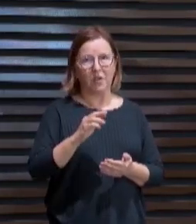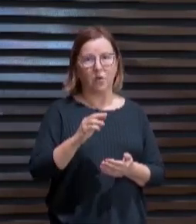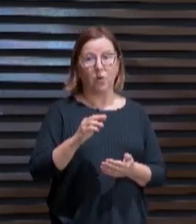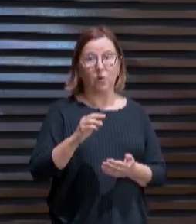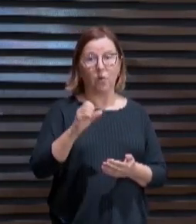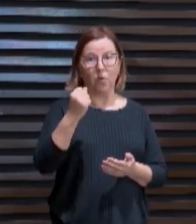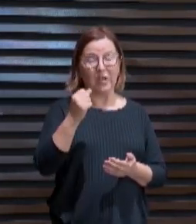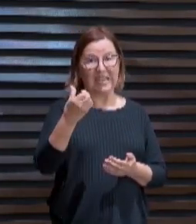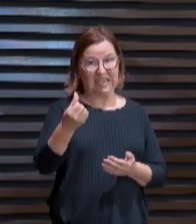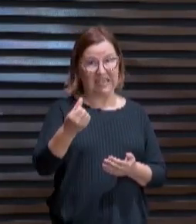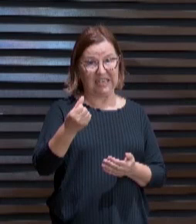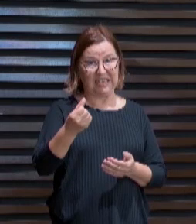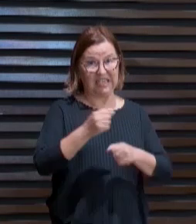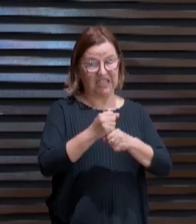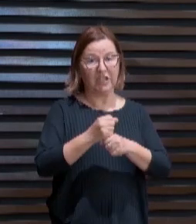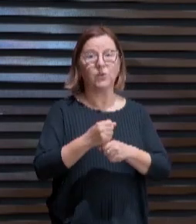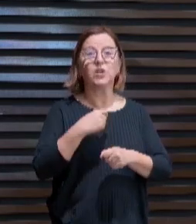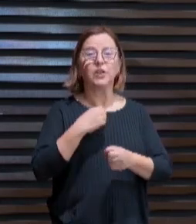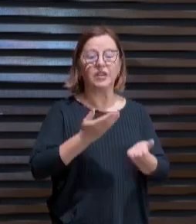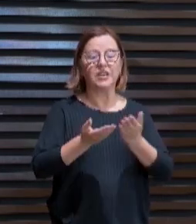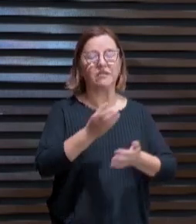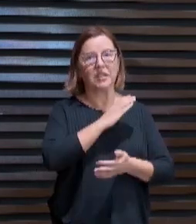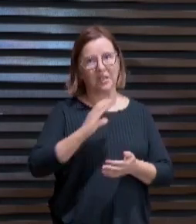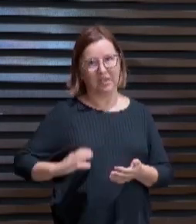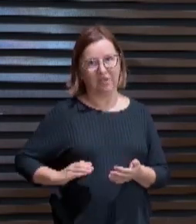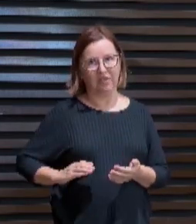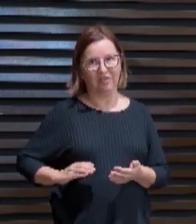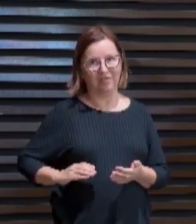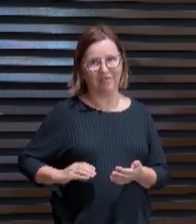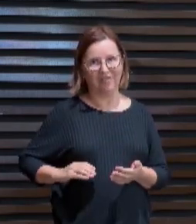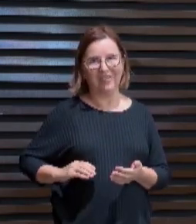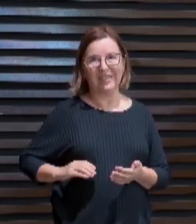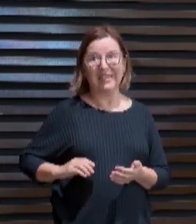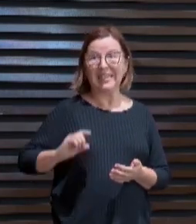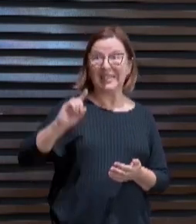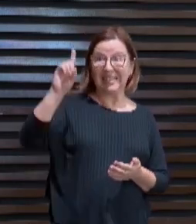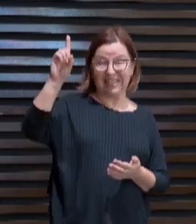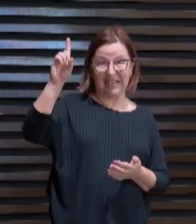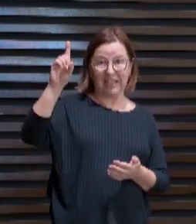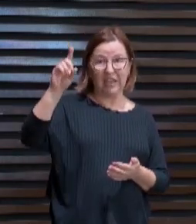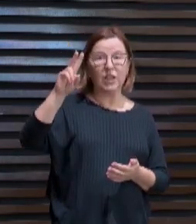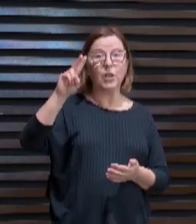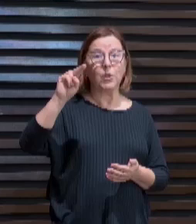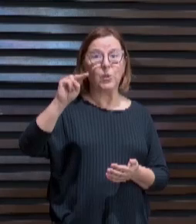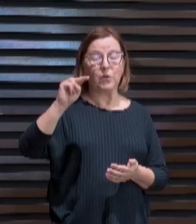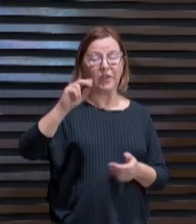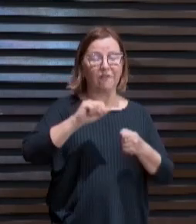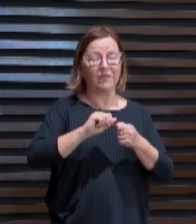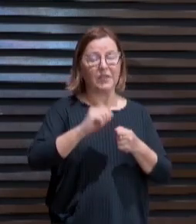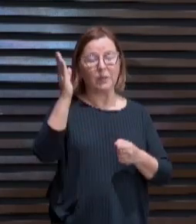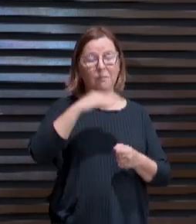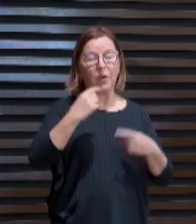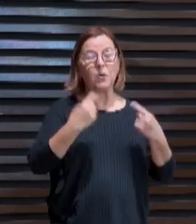86 anos tenho servido a Cristo, e Ele nunca me fez nada de mal. Como é que eu